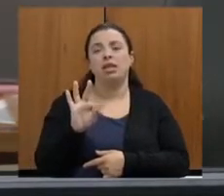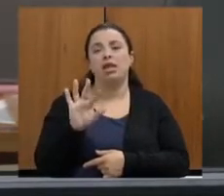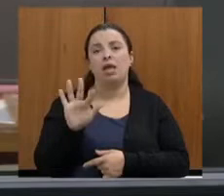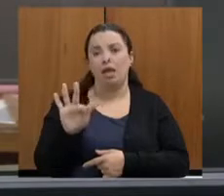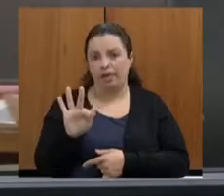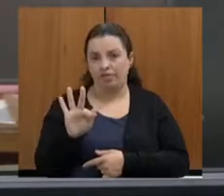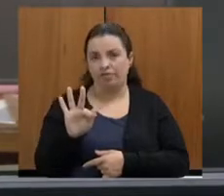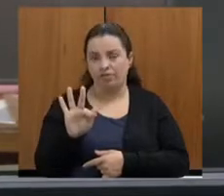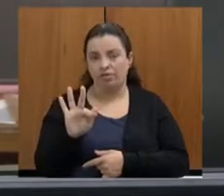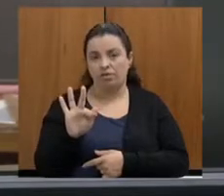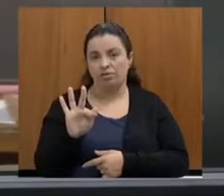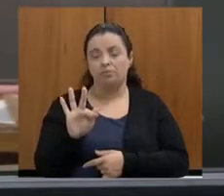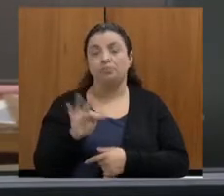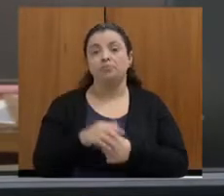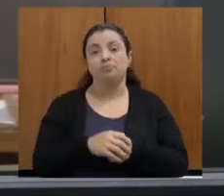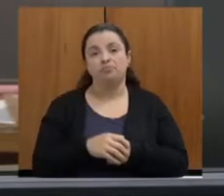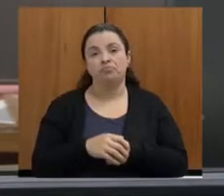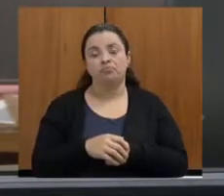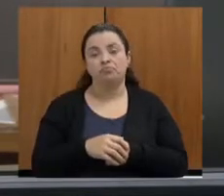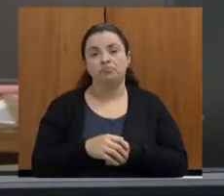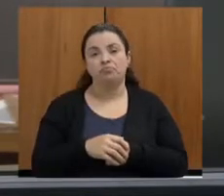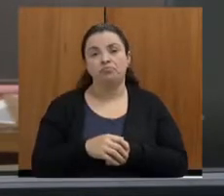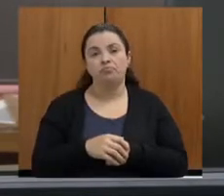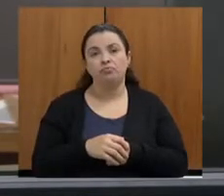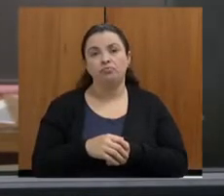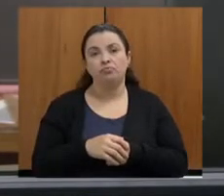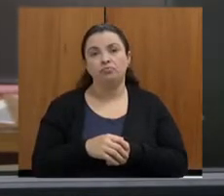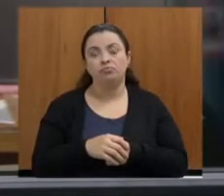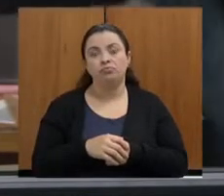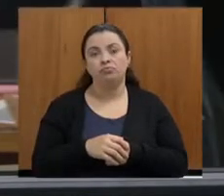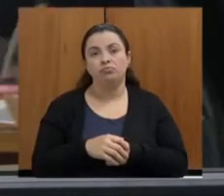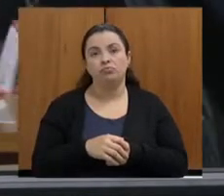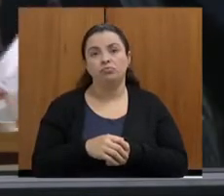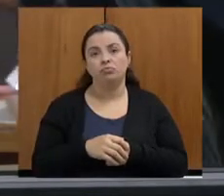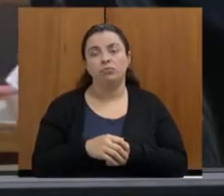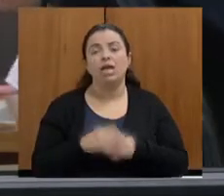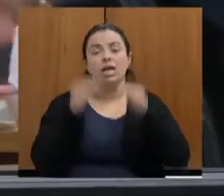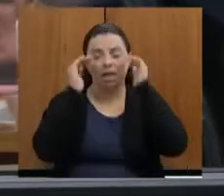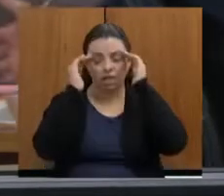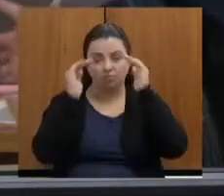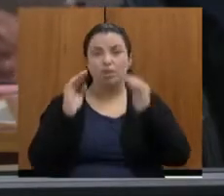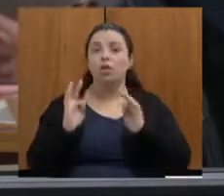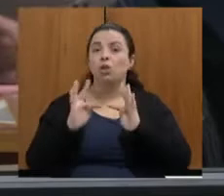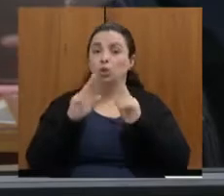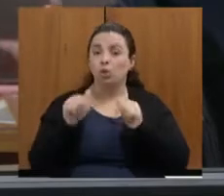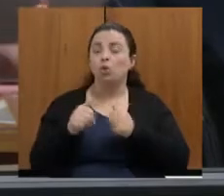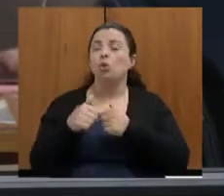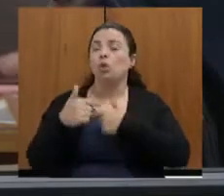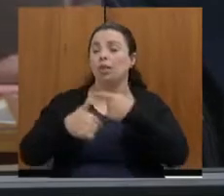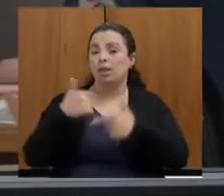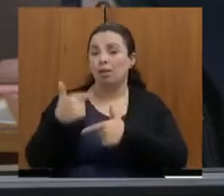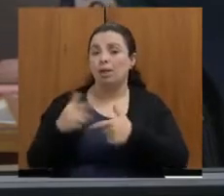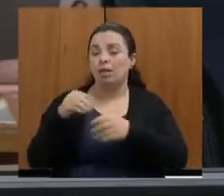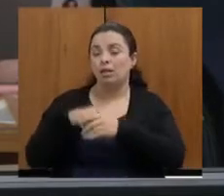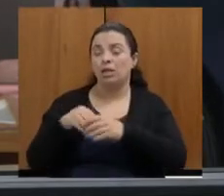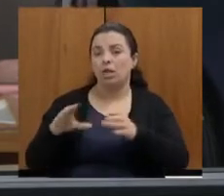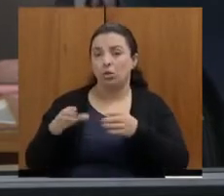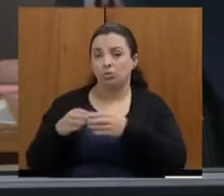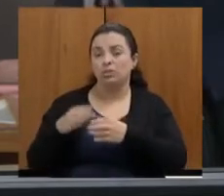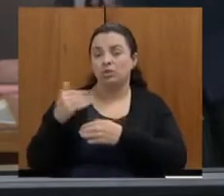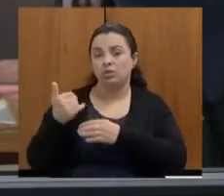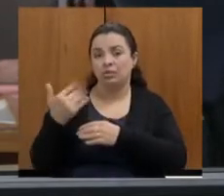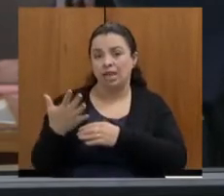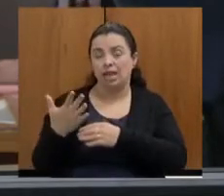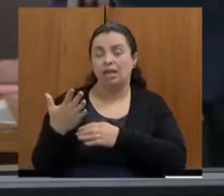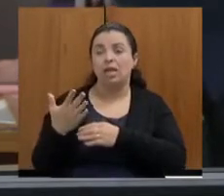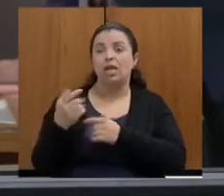Mello Considerando o trabalho realizado por esta comissão externa Desde o ano passado até o